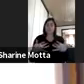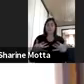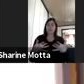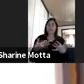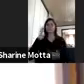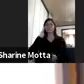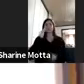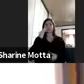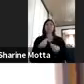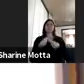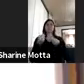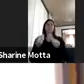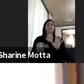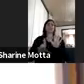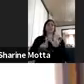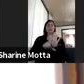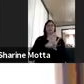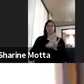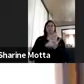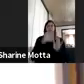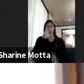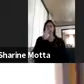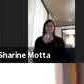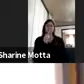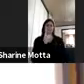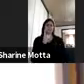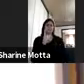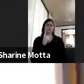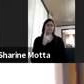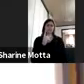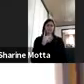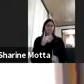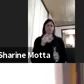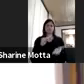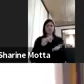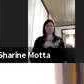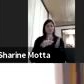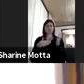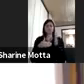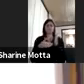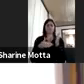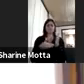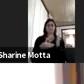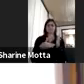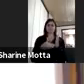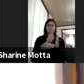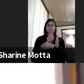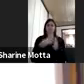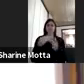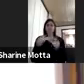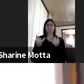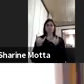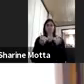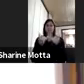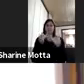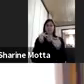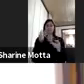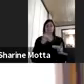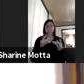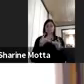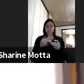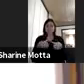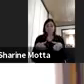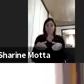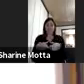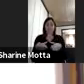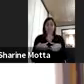esse fenômeno não atinge apenas determinadas pessoas, né? Esse fenômeno no Brasil está atingindo